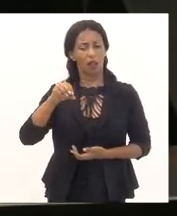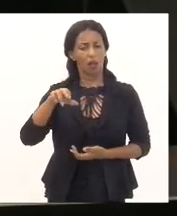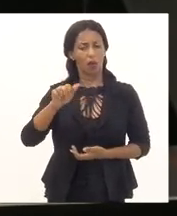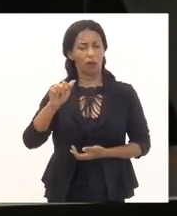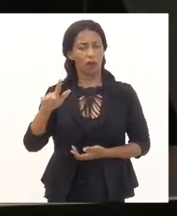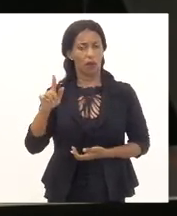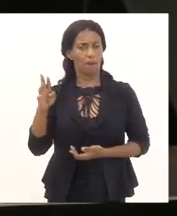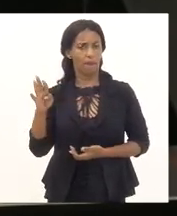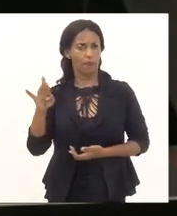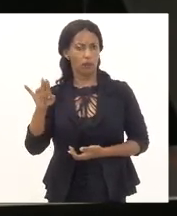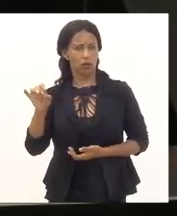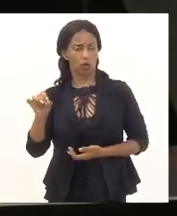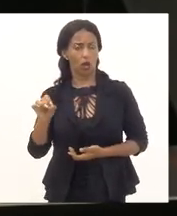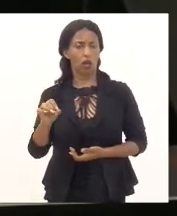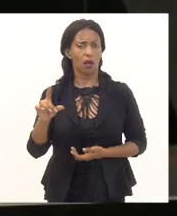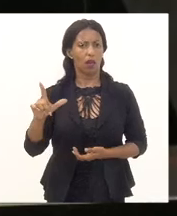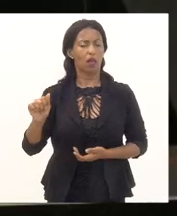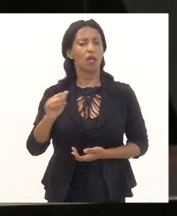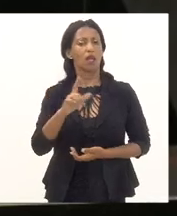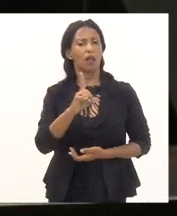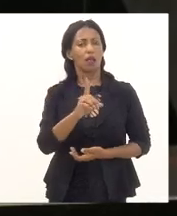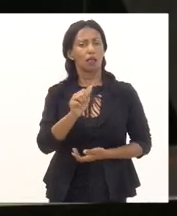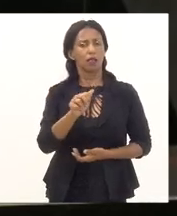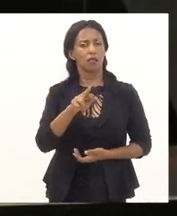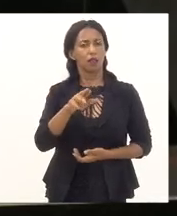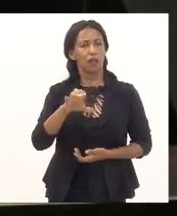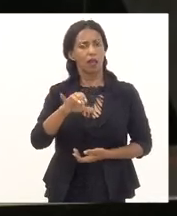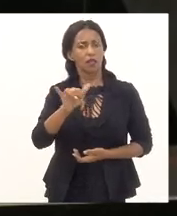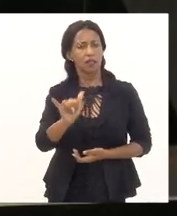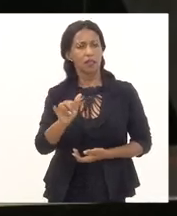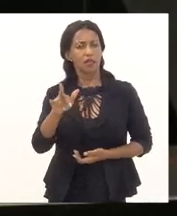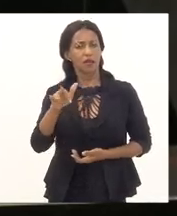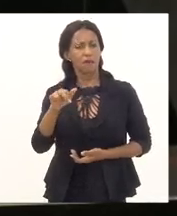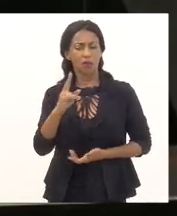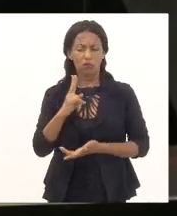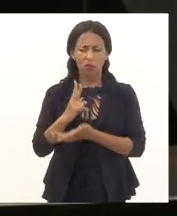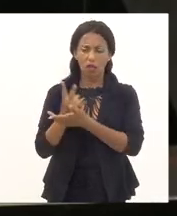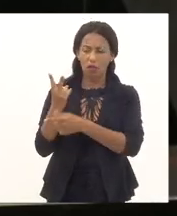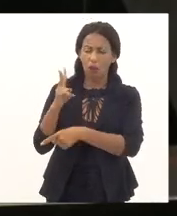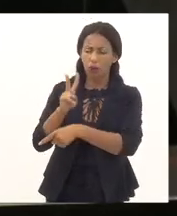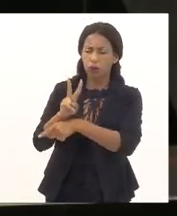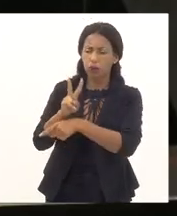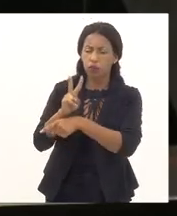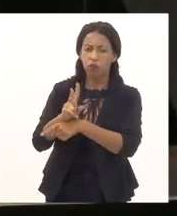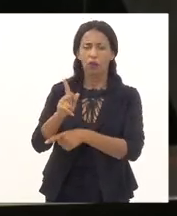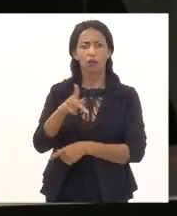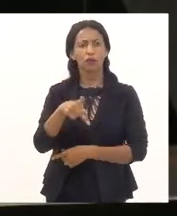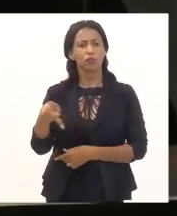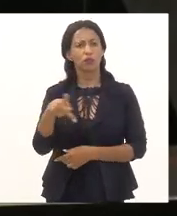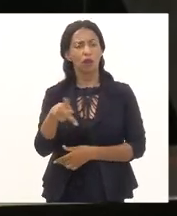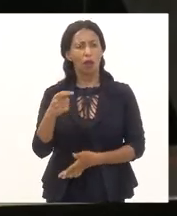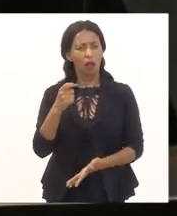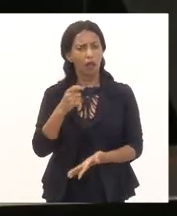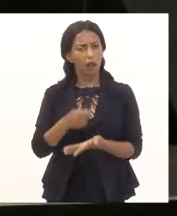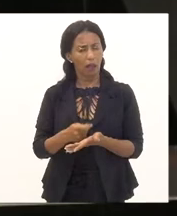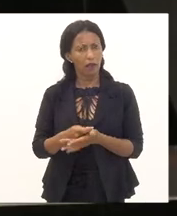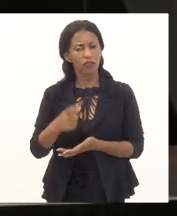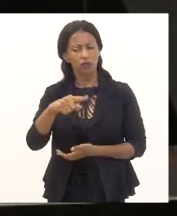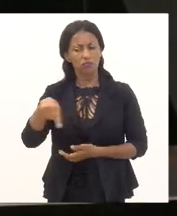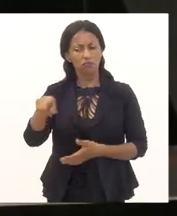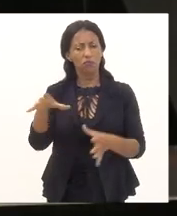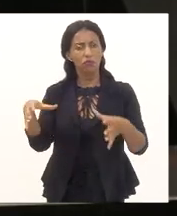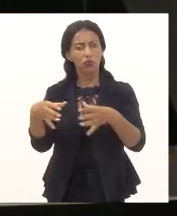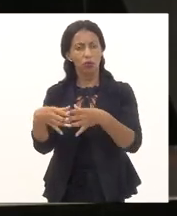Darcy Ribeiro. Portanto, estaremos sempre em defesa dos professores para garantir que